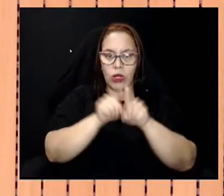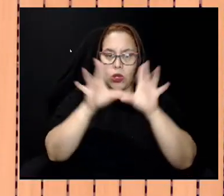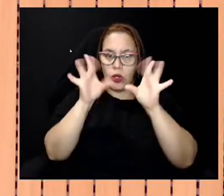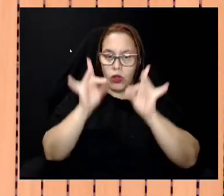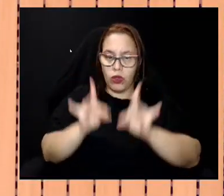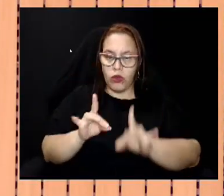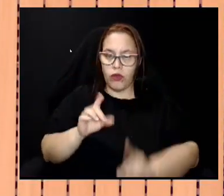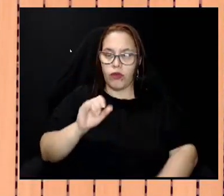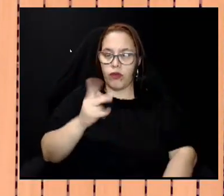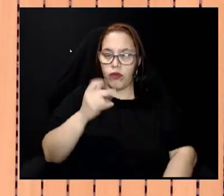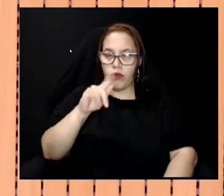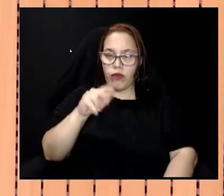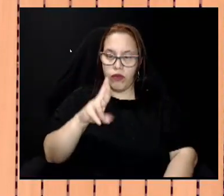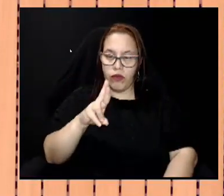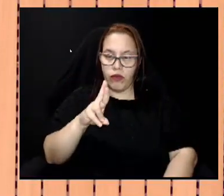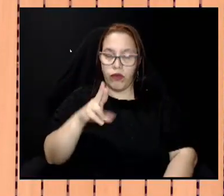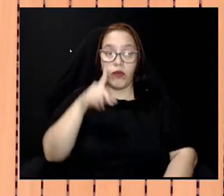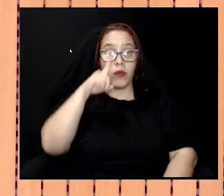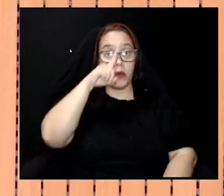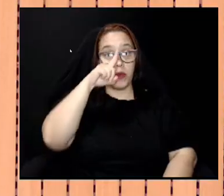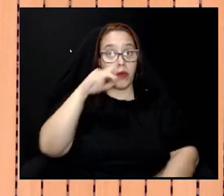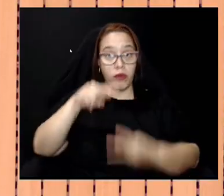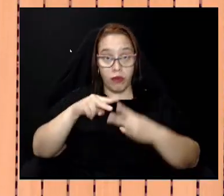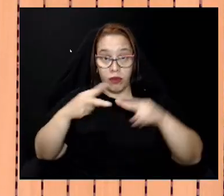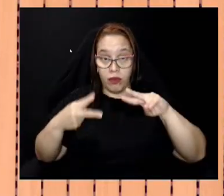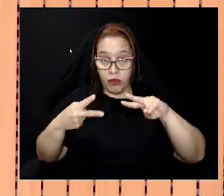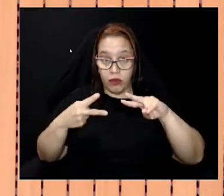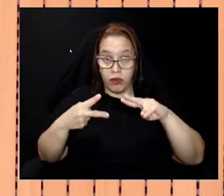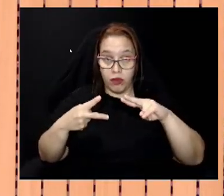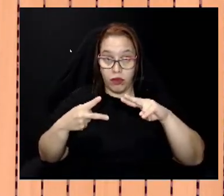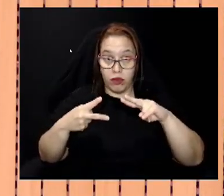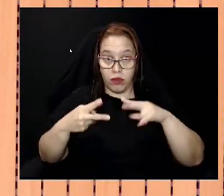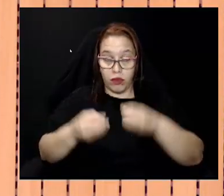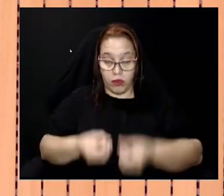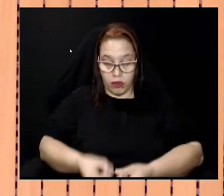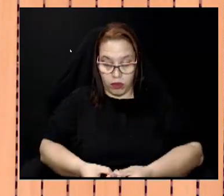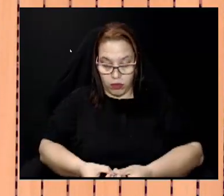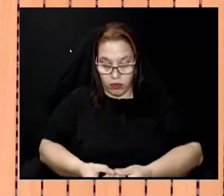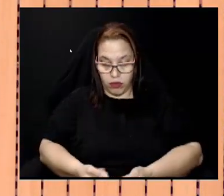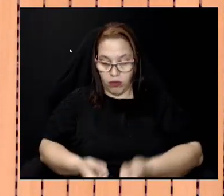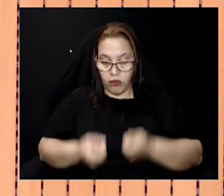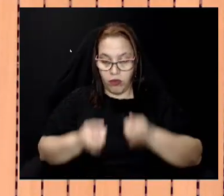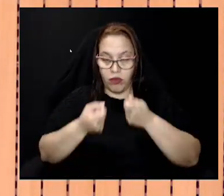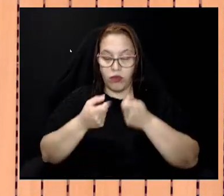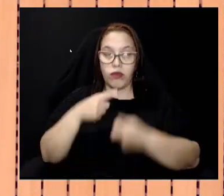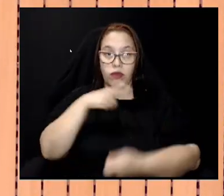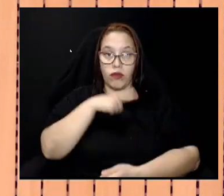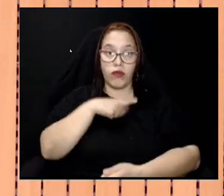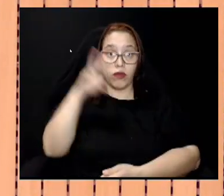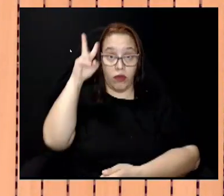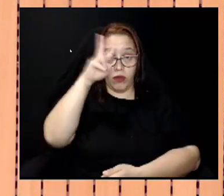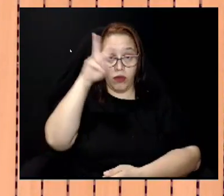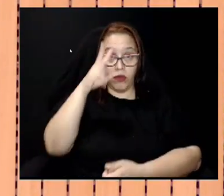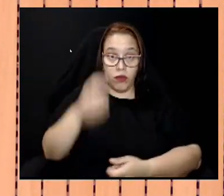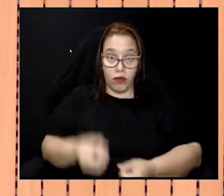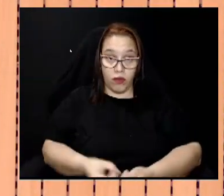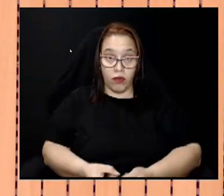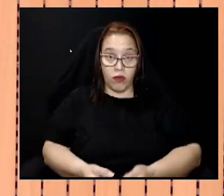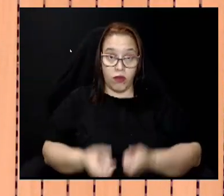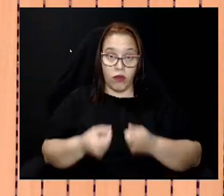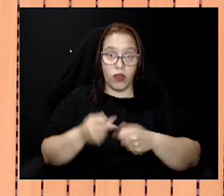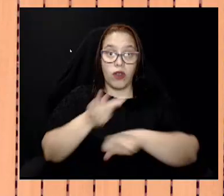existe um risco genético associado ao câncer de ovário, e é verdade. Se alguém aqui tiver histórico de câncer de ovário na família, procure